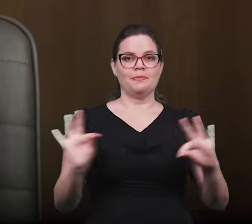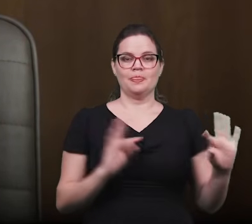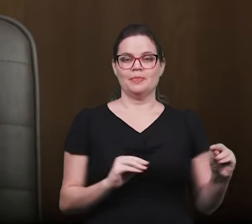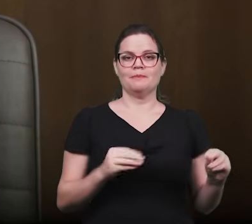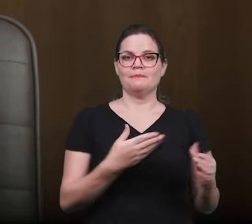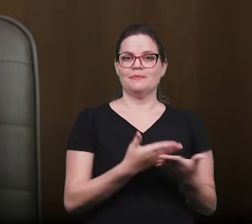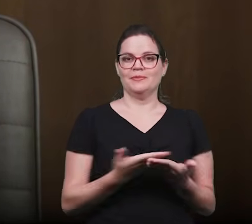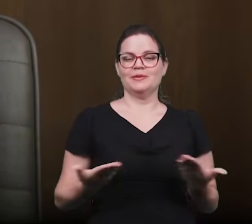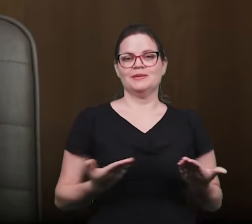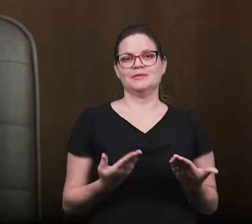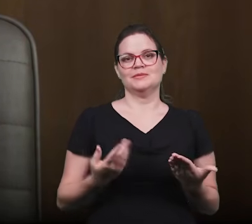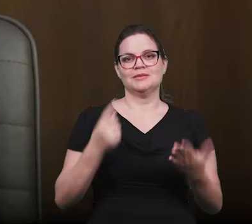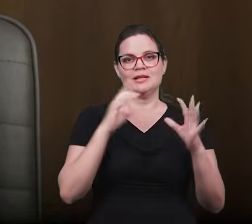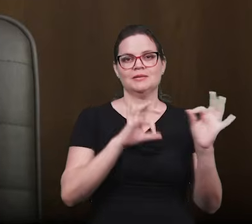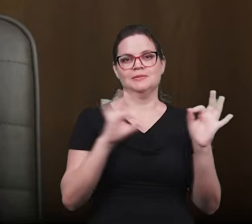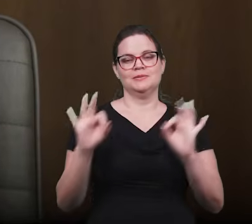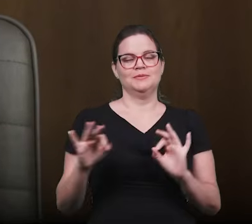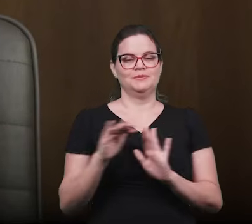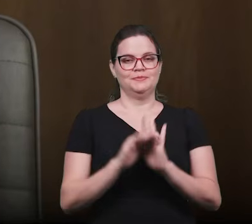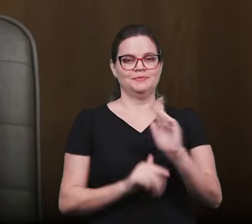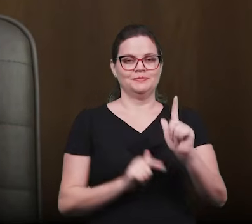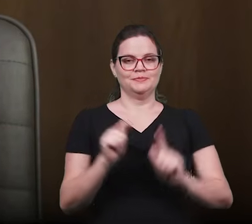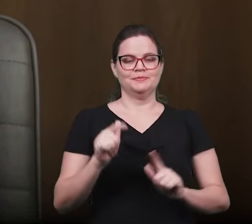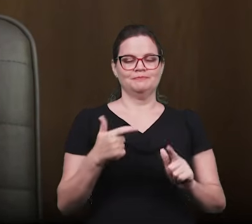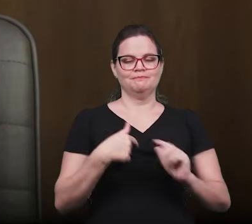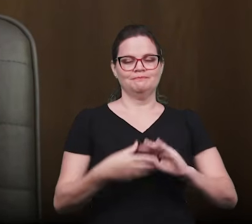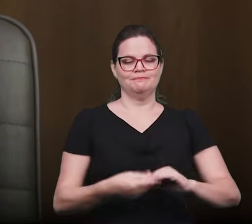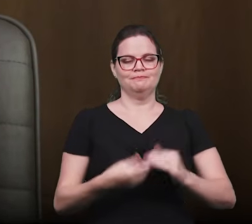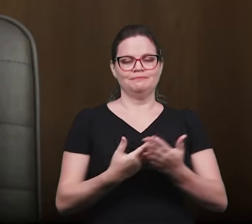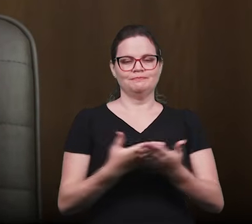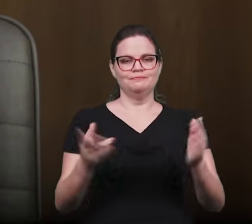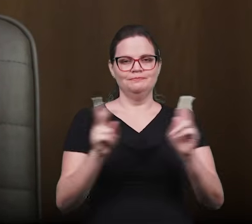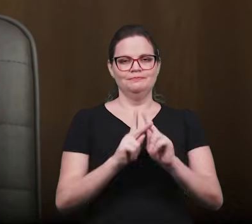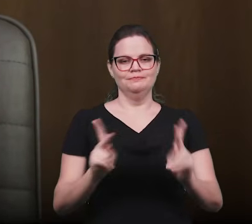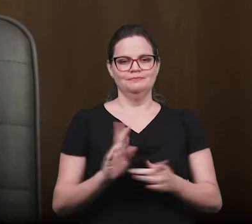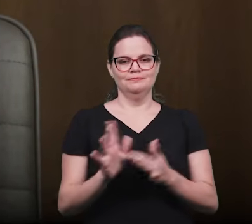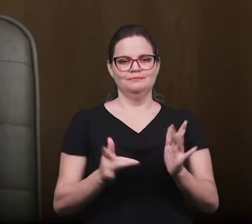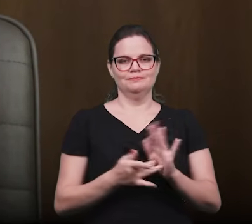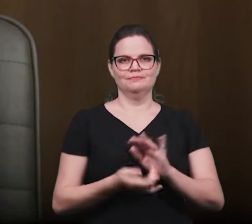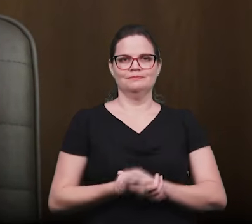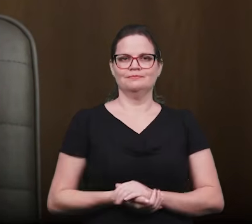nos acompanharam aqui no programa e desejamos a todos a paz do